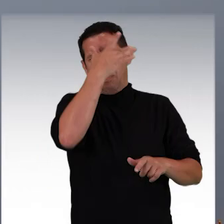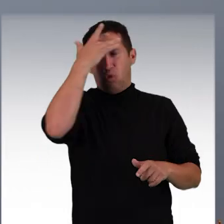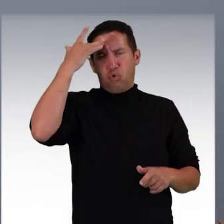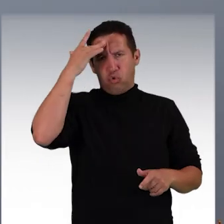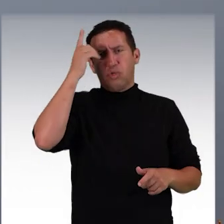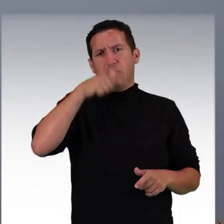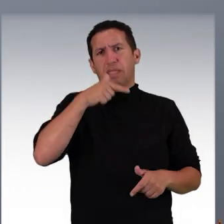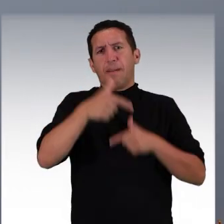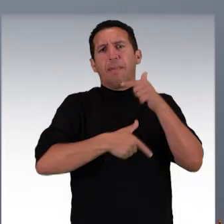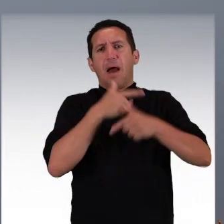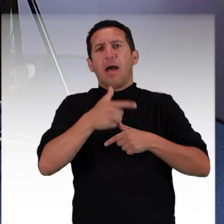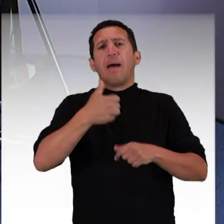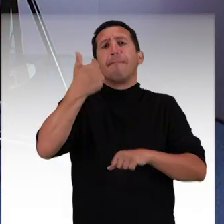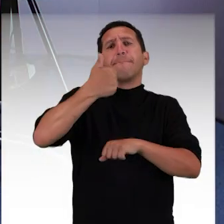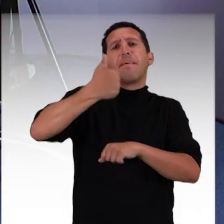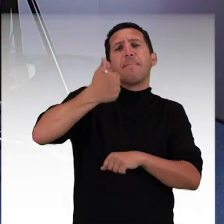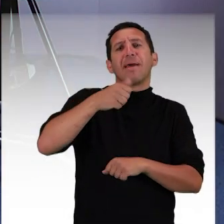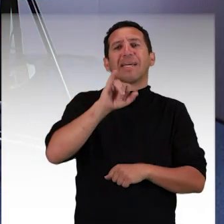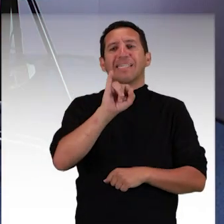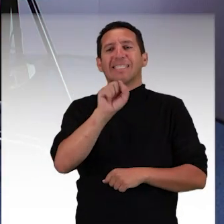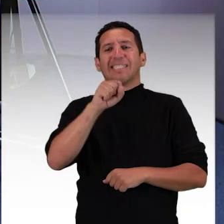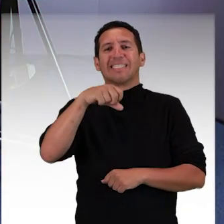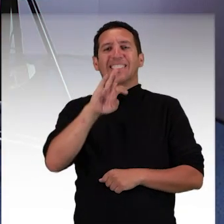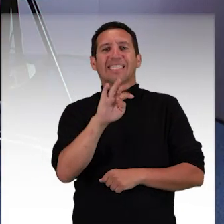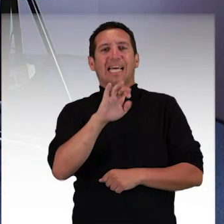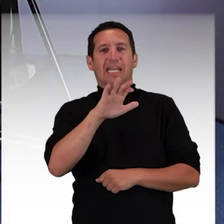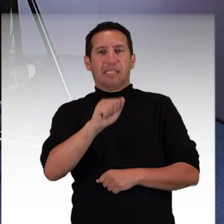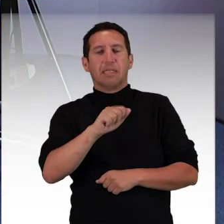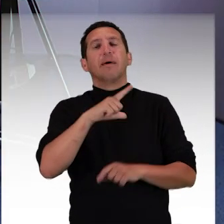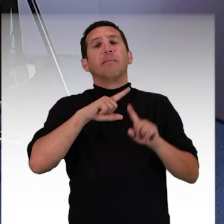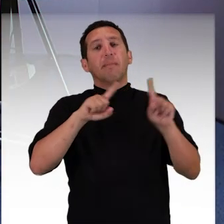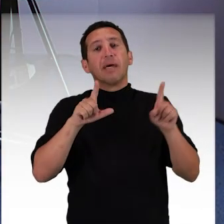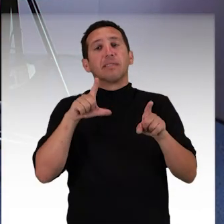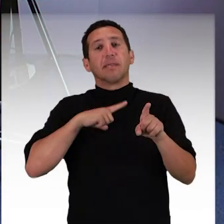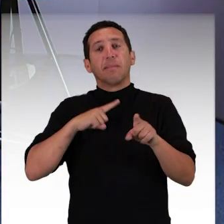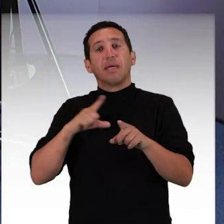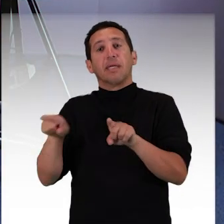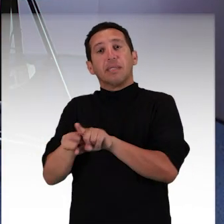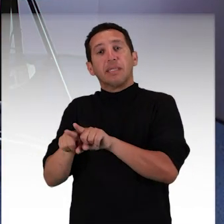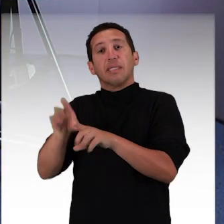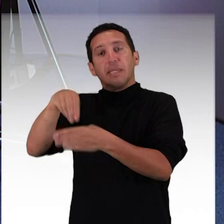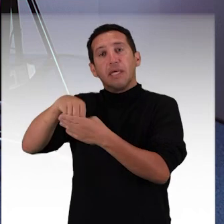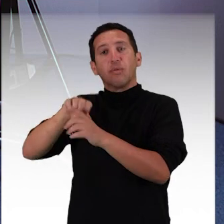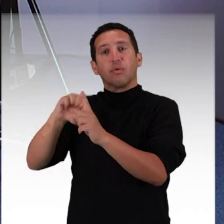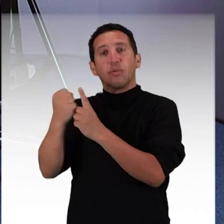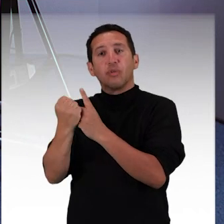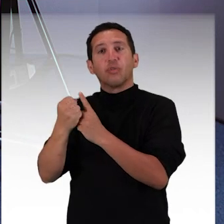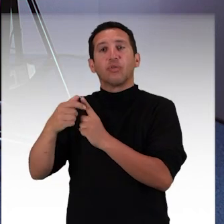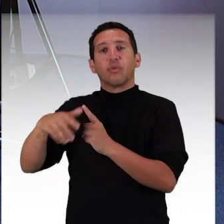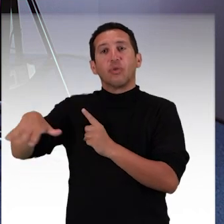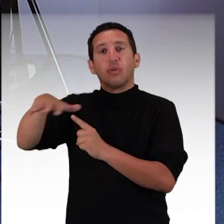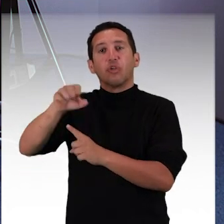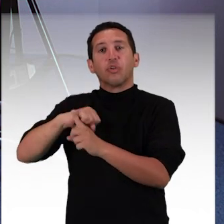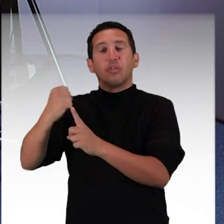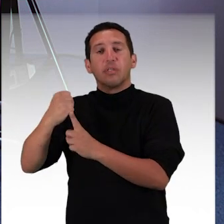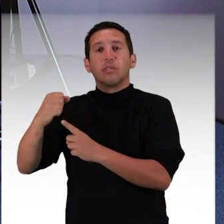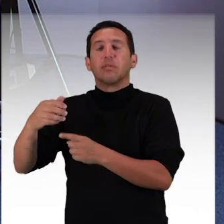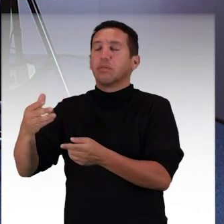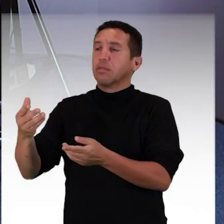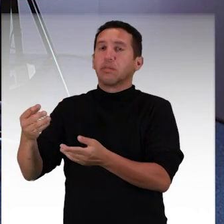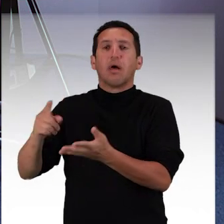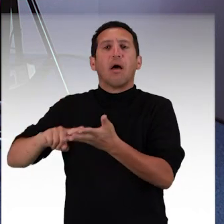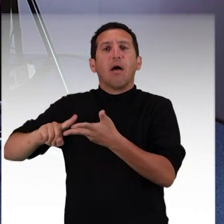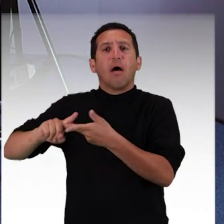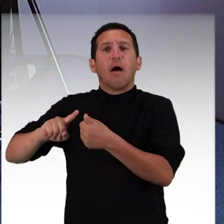na na primeira instância mas também eh da sociedade grupos sociais